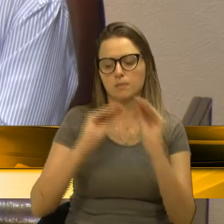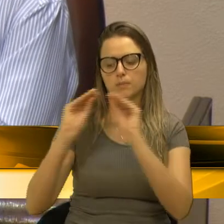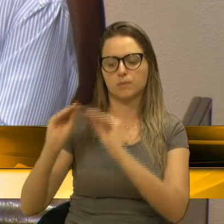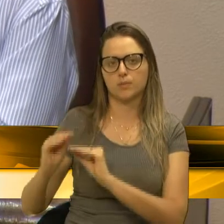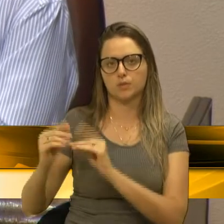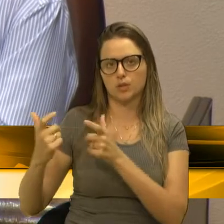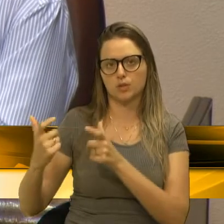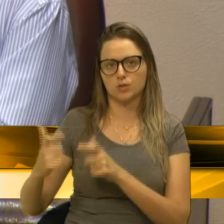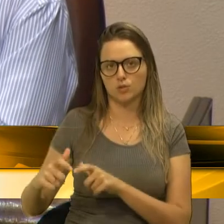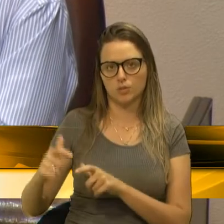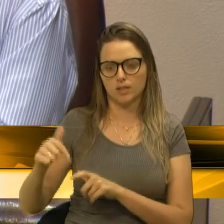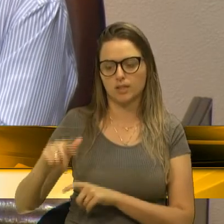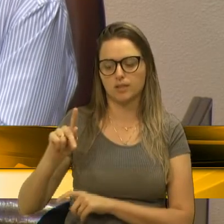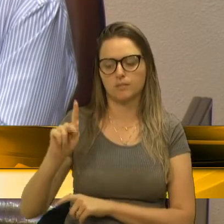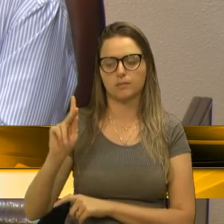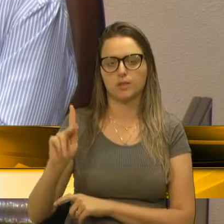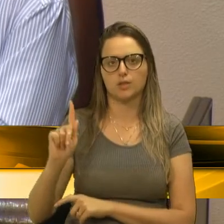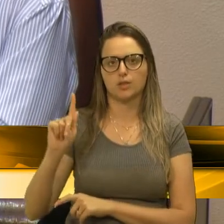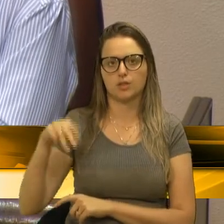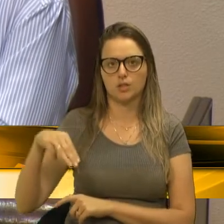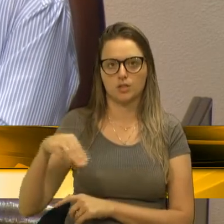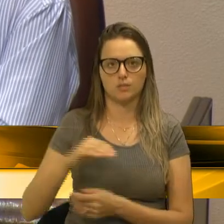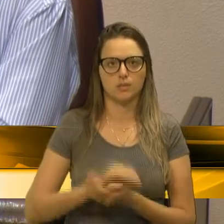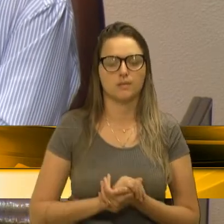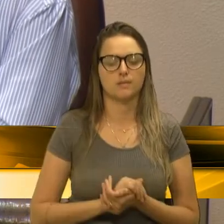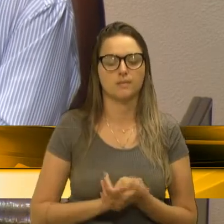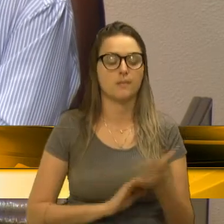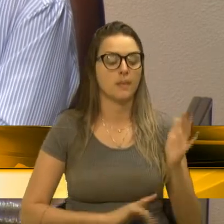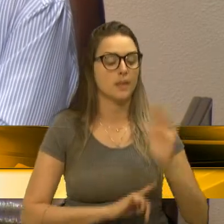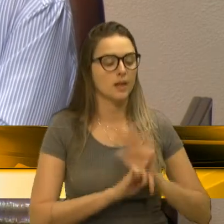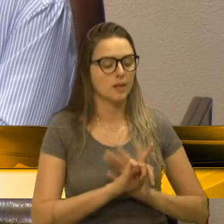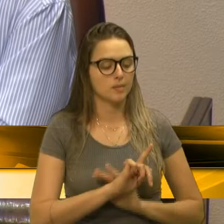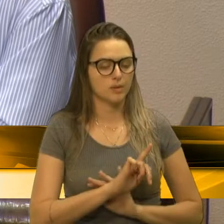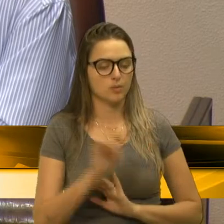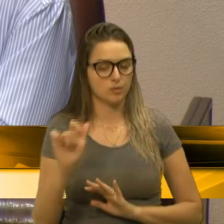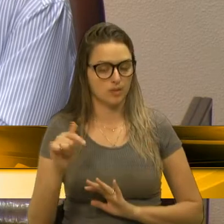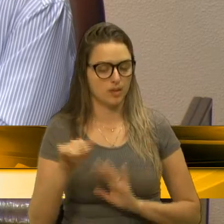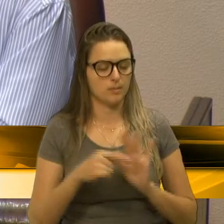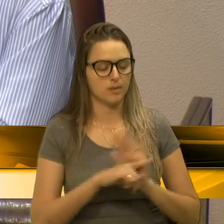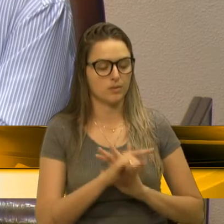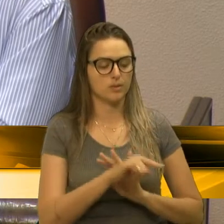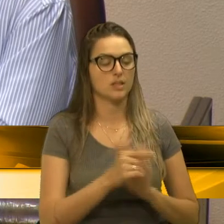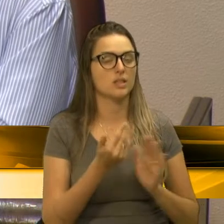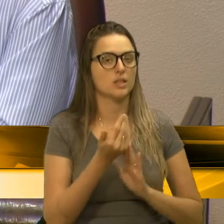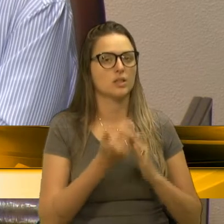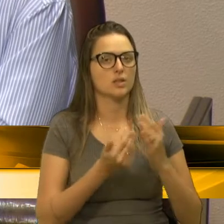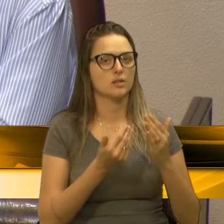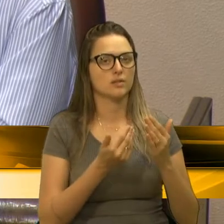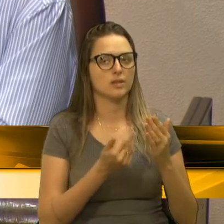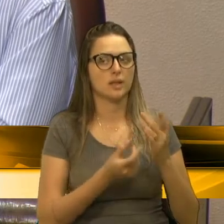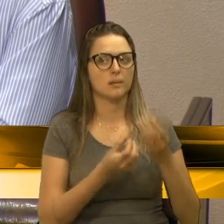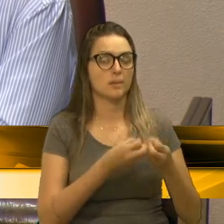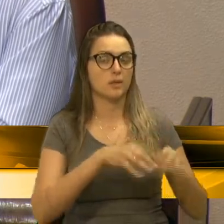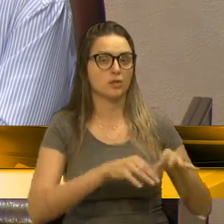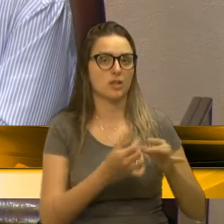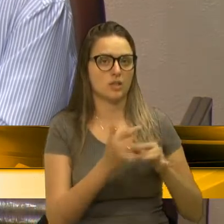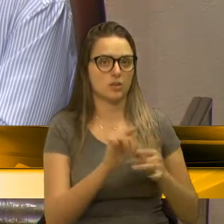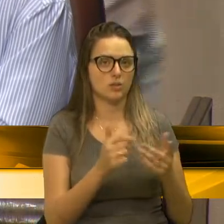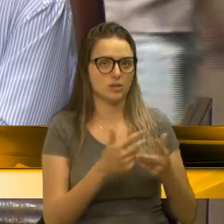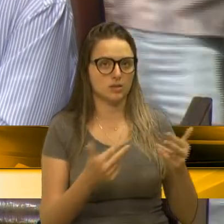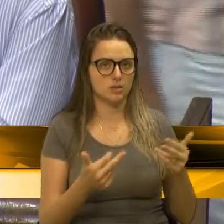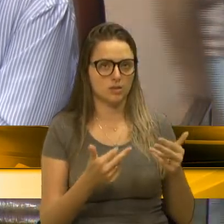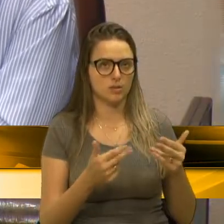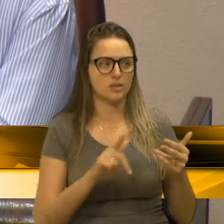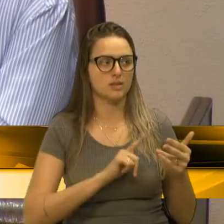relotada aqui na PGM. Doutora Cássia, então ficam prejudicadas outras questões. Seguir para a pergunta,